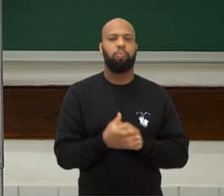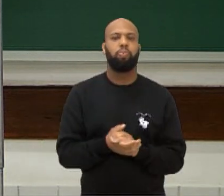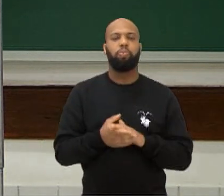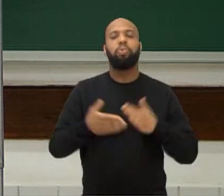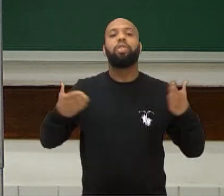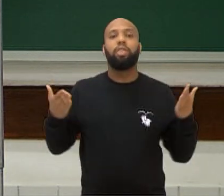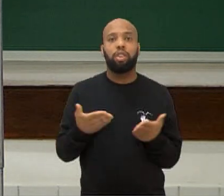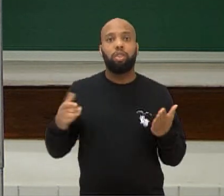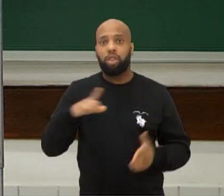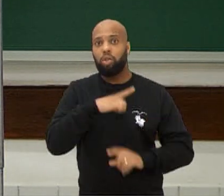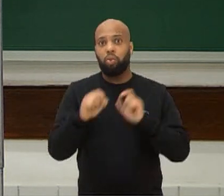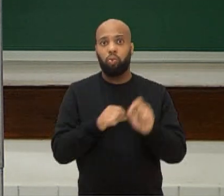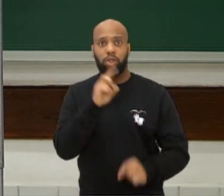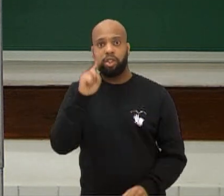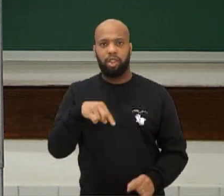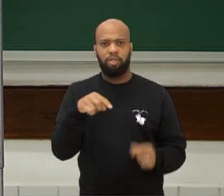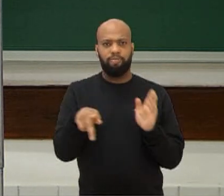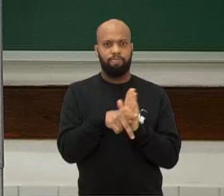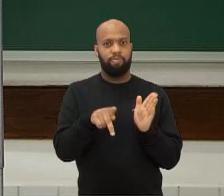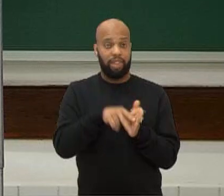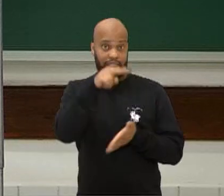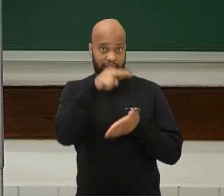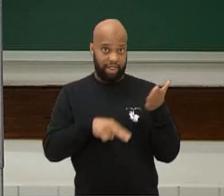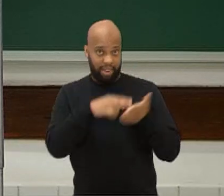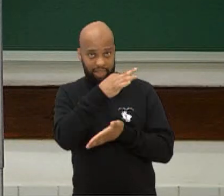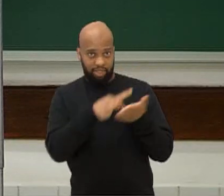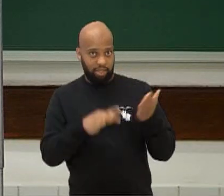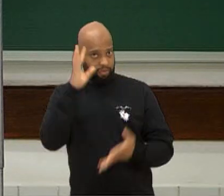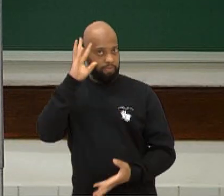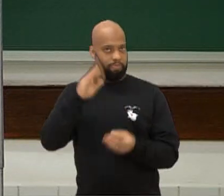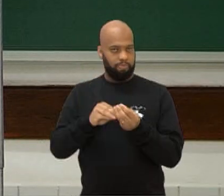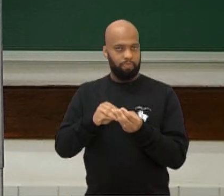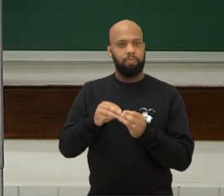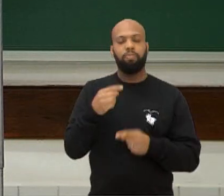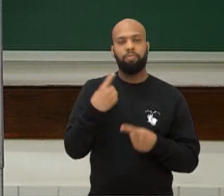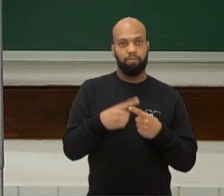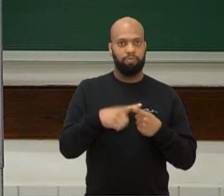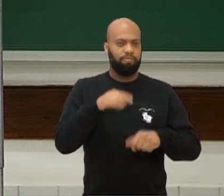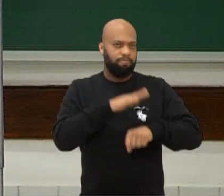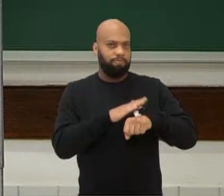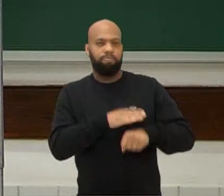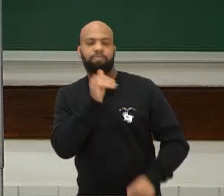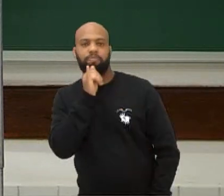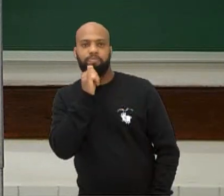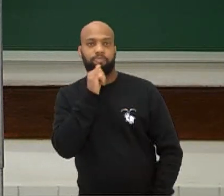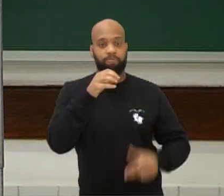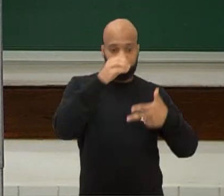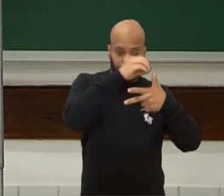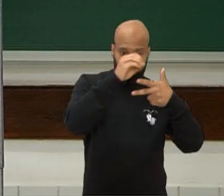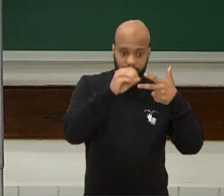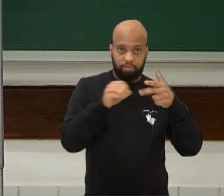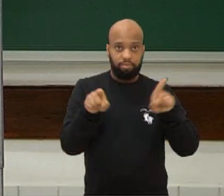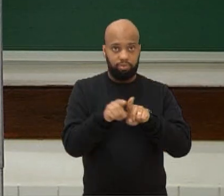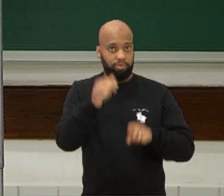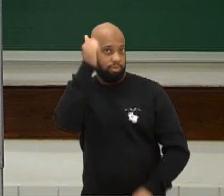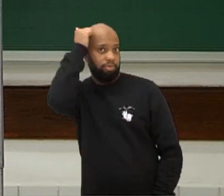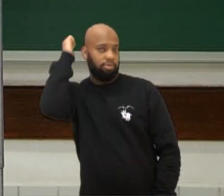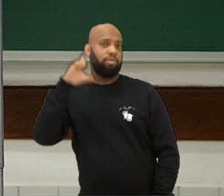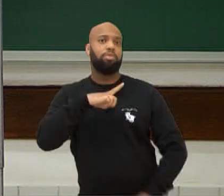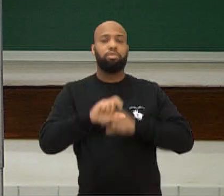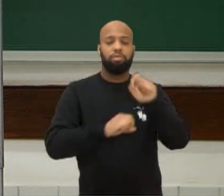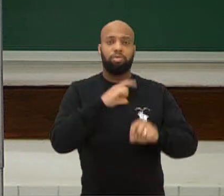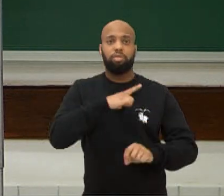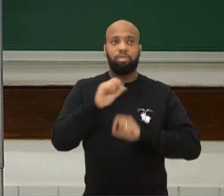Então agora nós vamos fazer um exercício de interpretação. A interpretação é fundamental. Quando vocês vão fazer o Enem, o vestibular, o que é que tem lá?